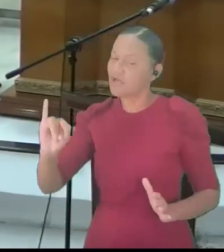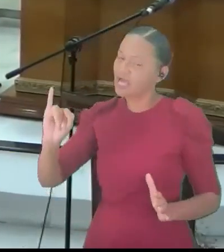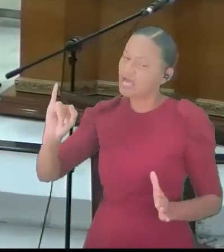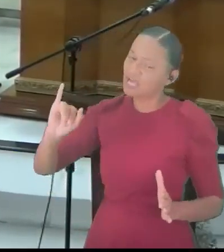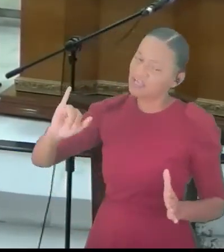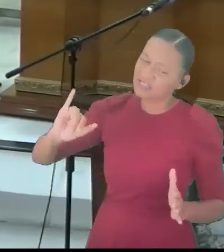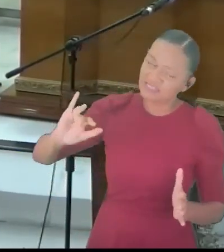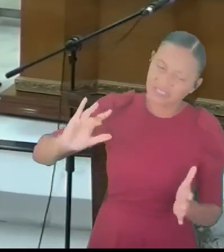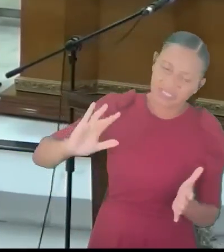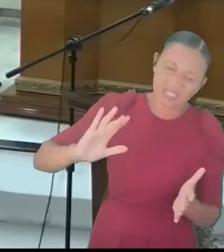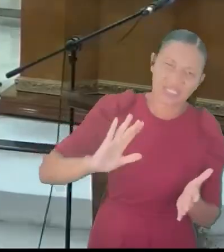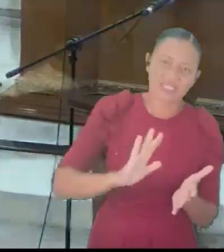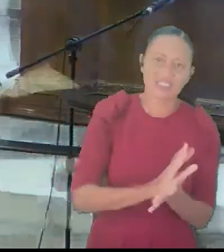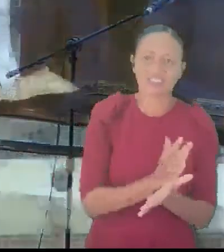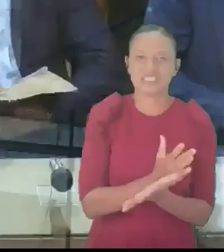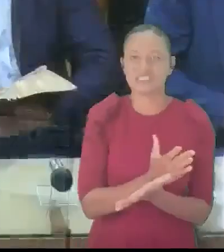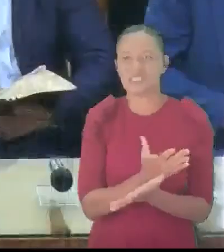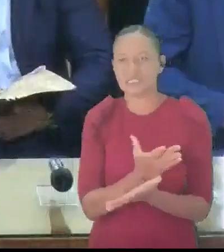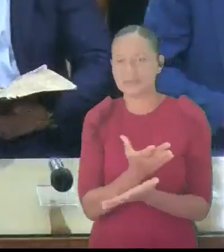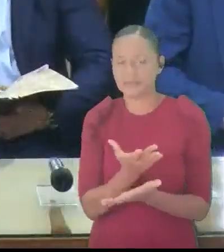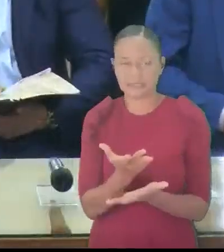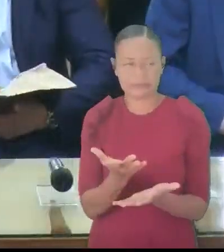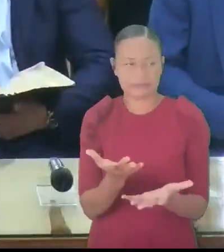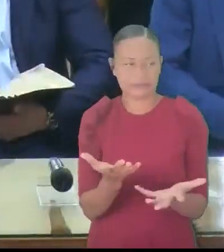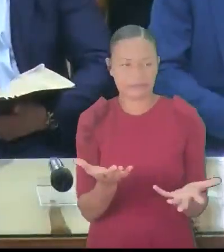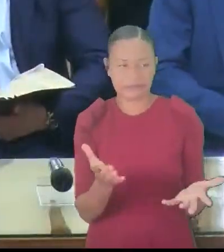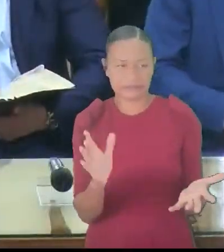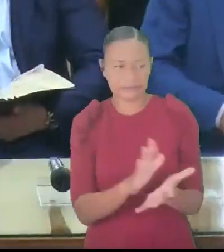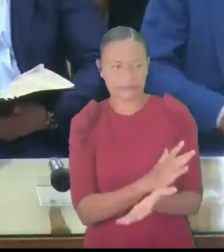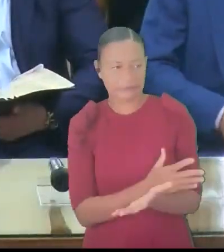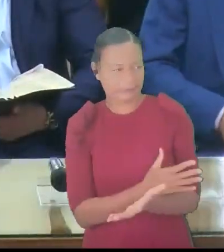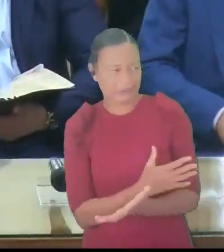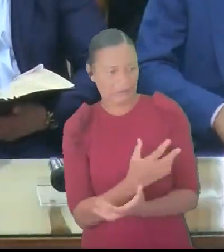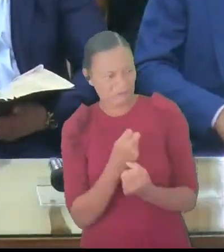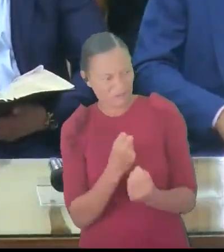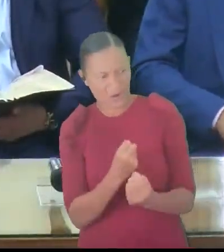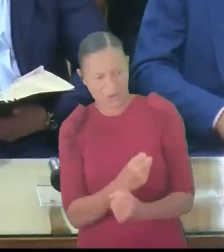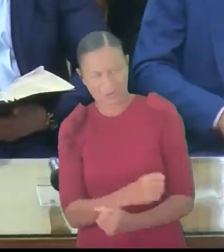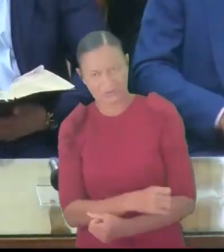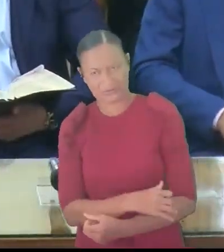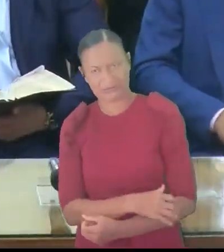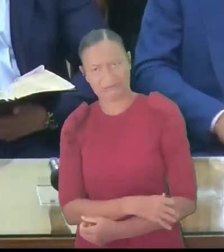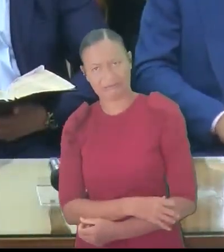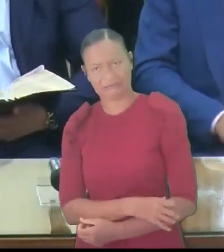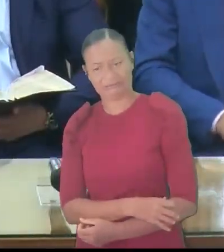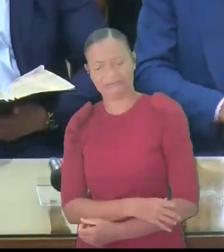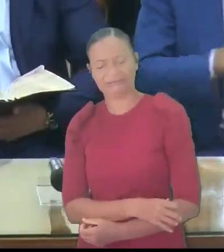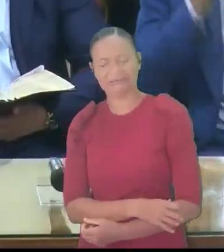o povo. Não, já foi, com essa palavra já foi exterminada. Glória a Deus.